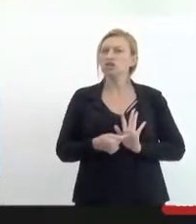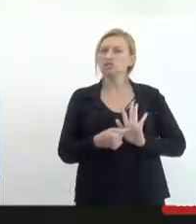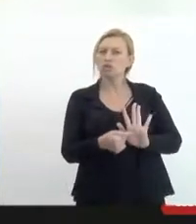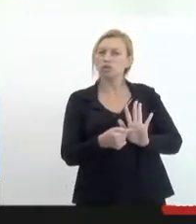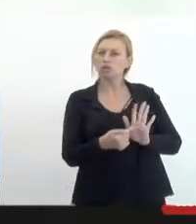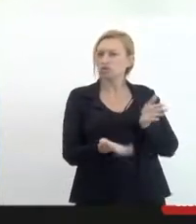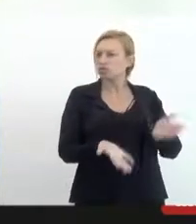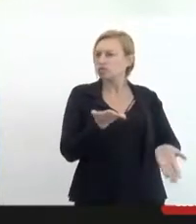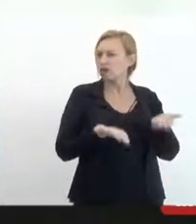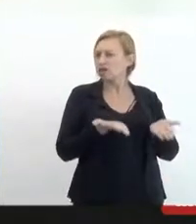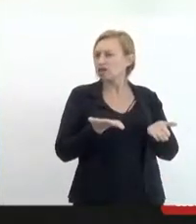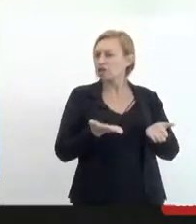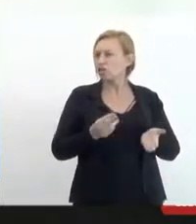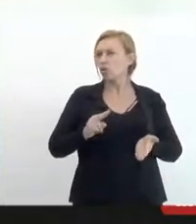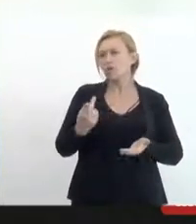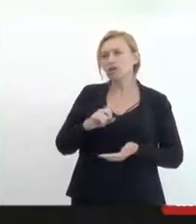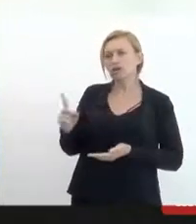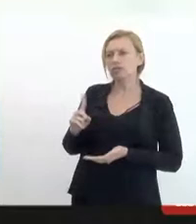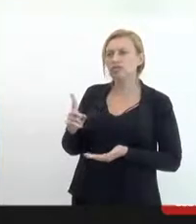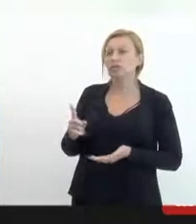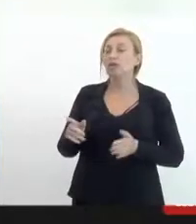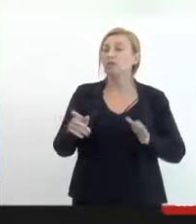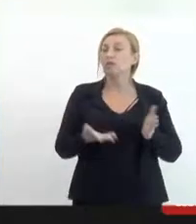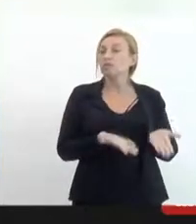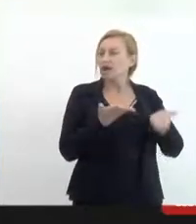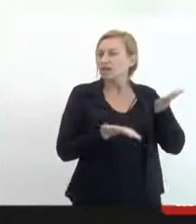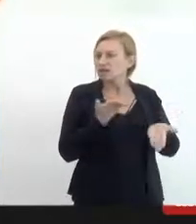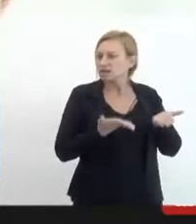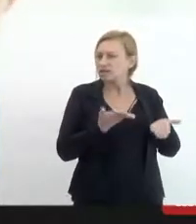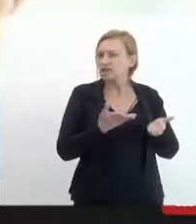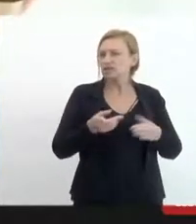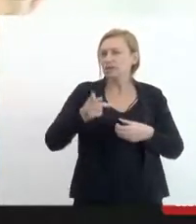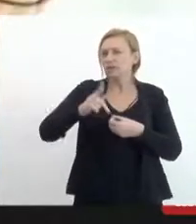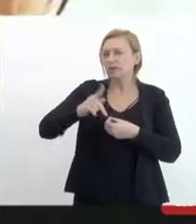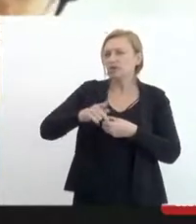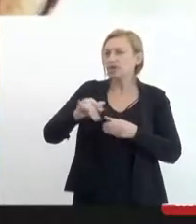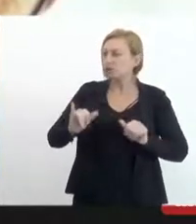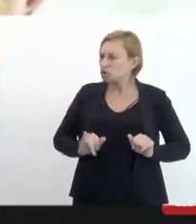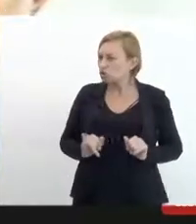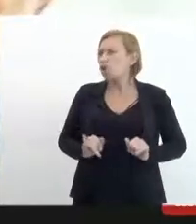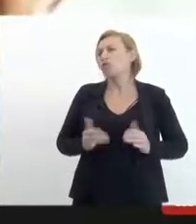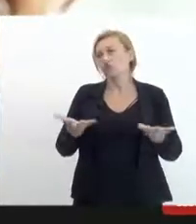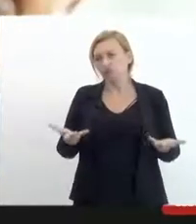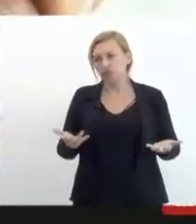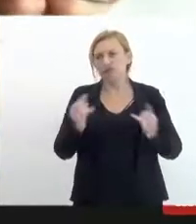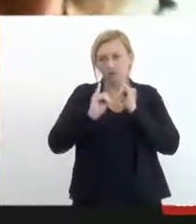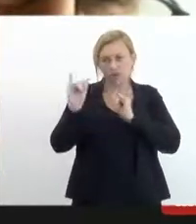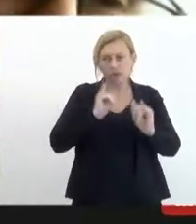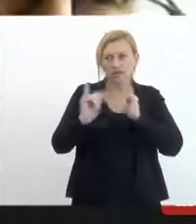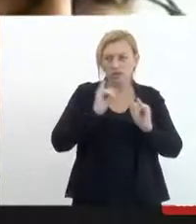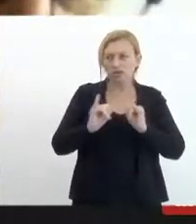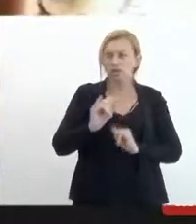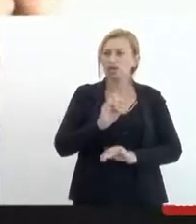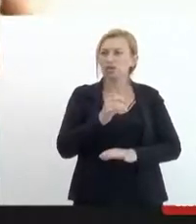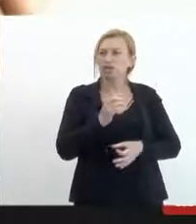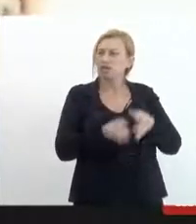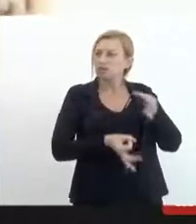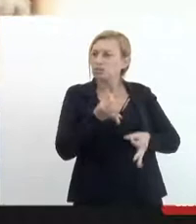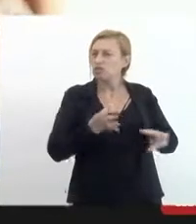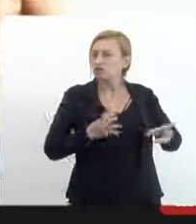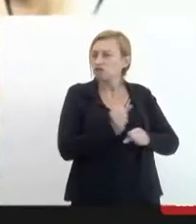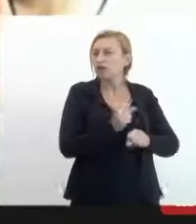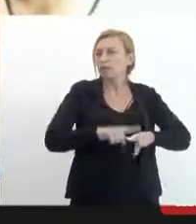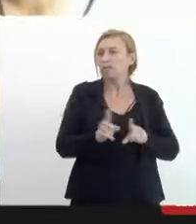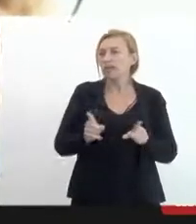balanço. Até porque o balanço da Petrobras sofre auditoria, não a do Tribunal de Contas do Estado, mas a